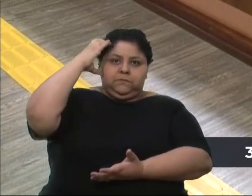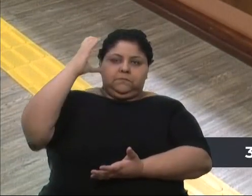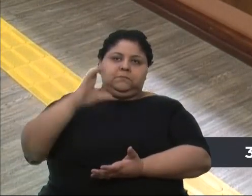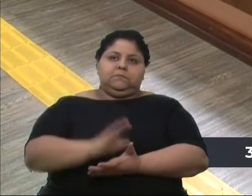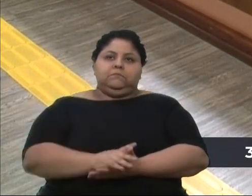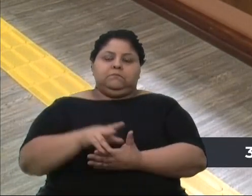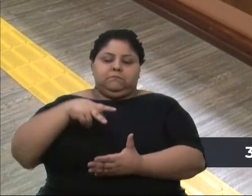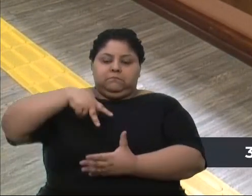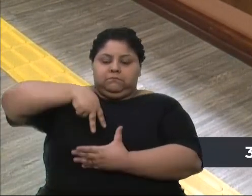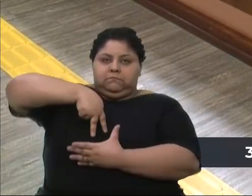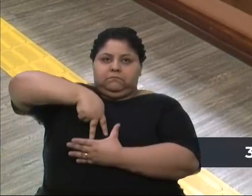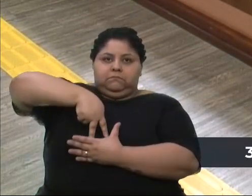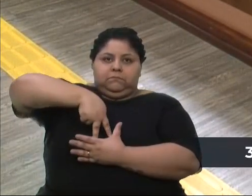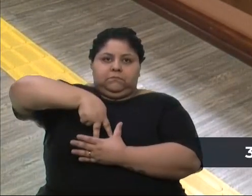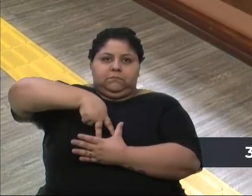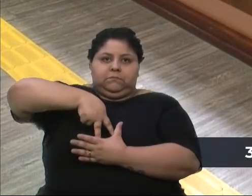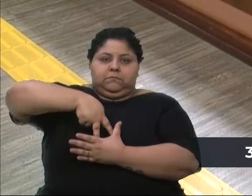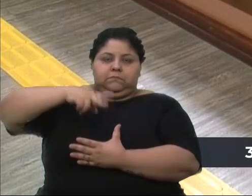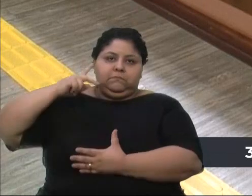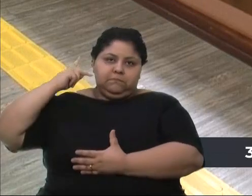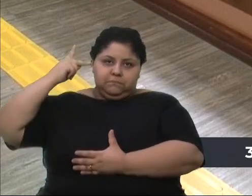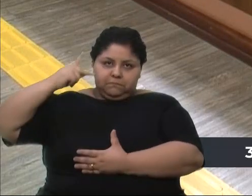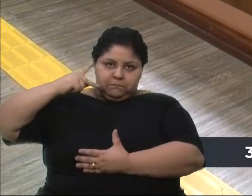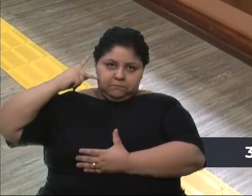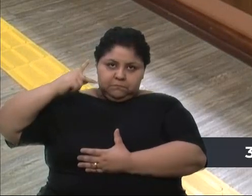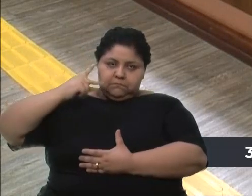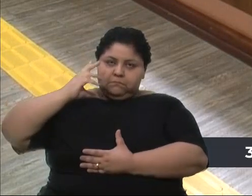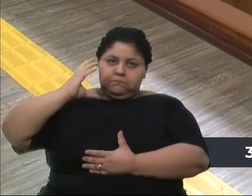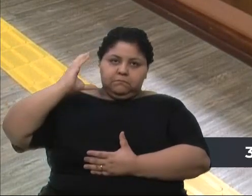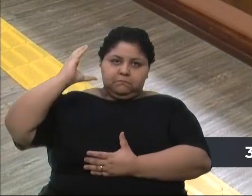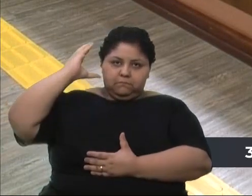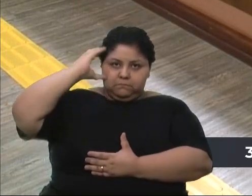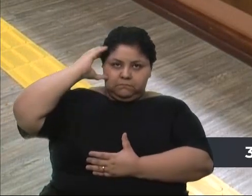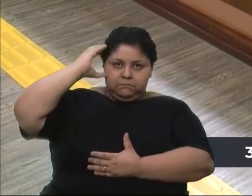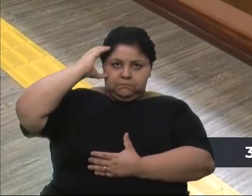Na tribuna, vereador Cadore.